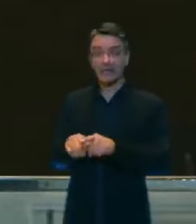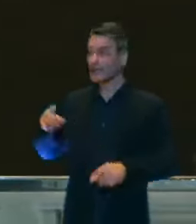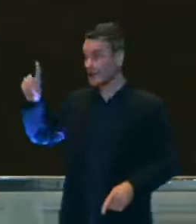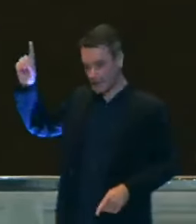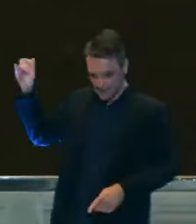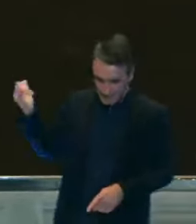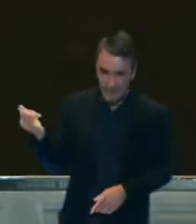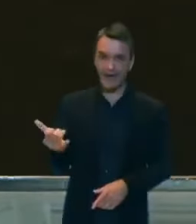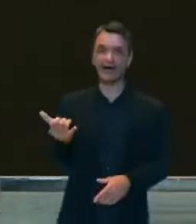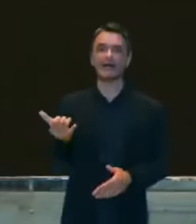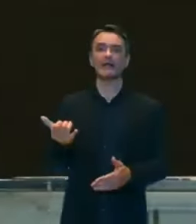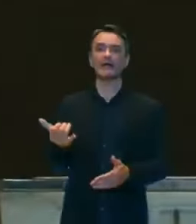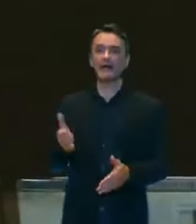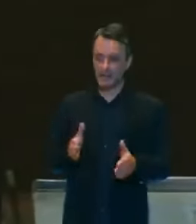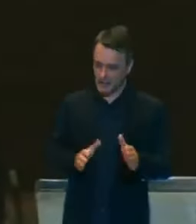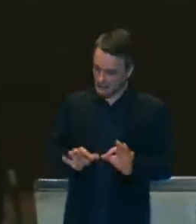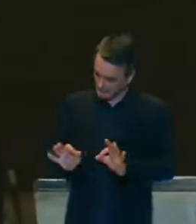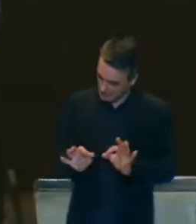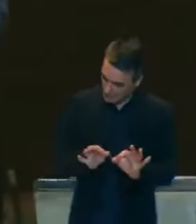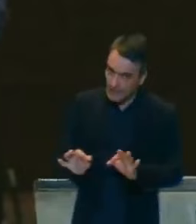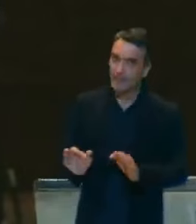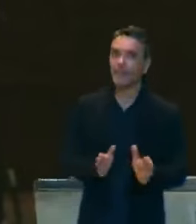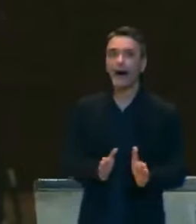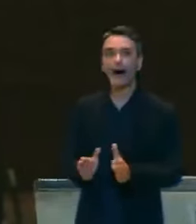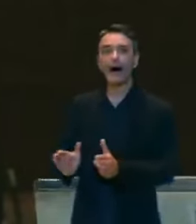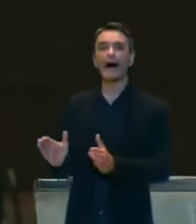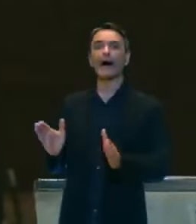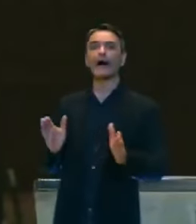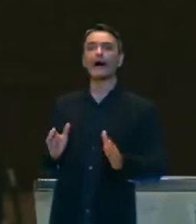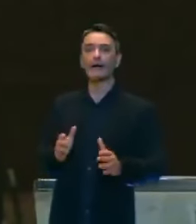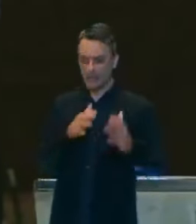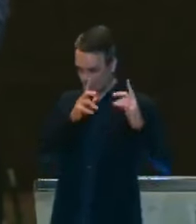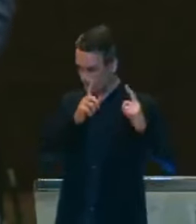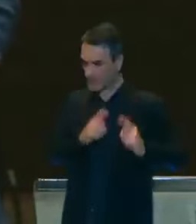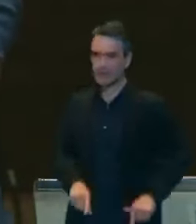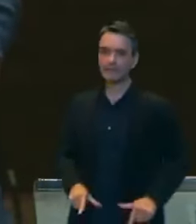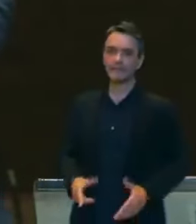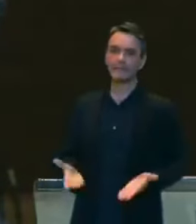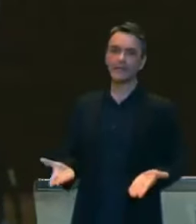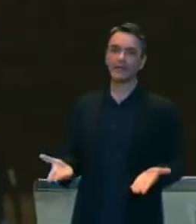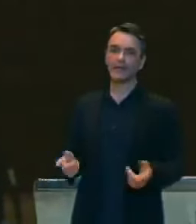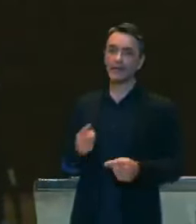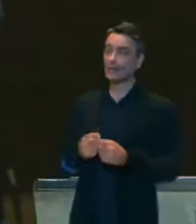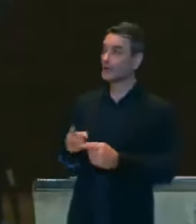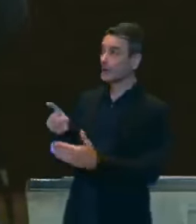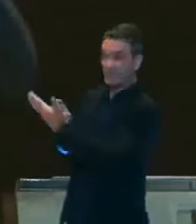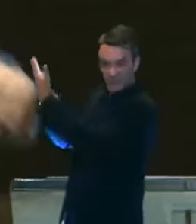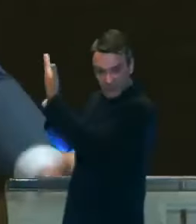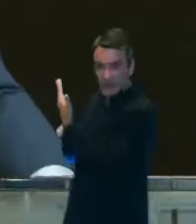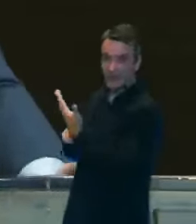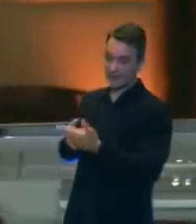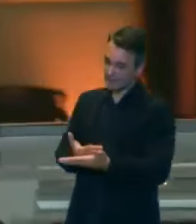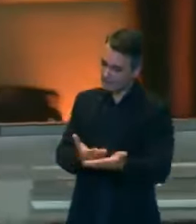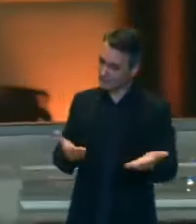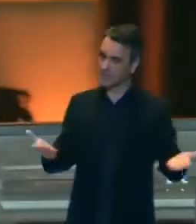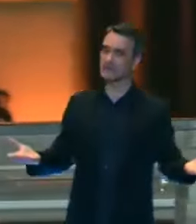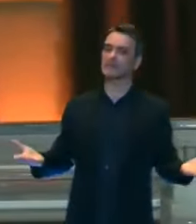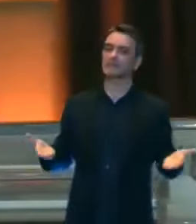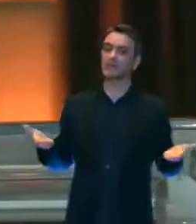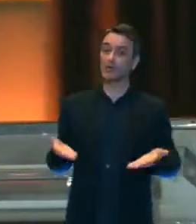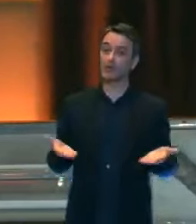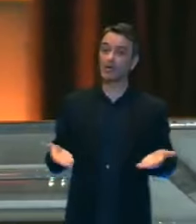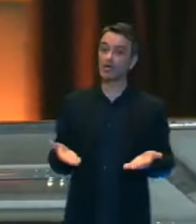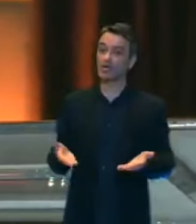nesses dias. Preparem o caminho, se consagrem, eu vou me revelar a vocês. E eu vim hoje para esta